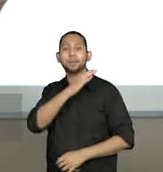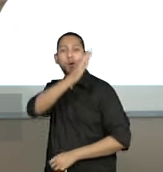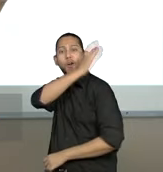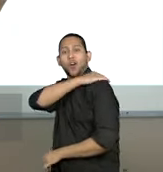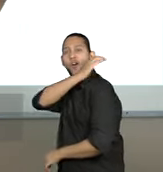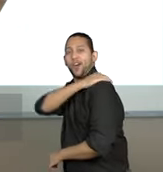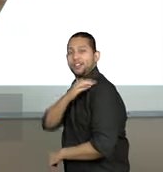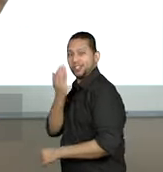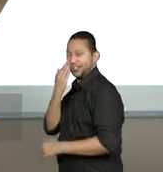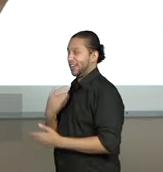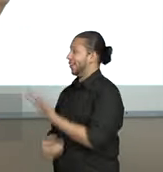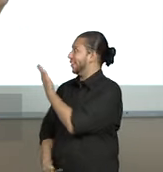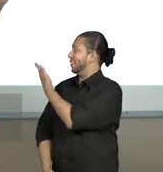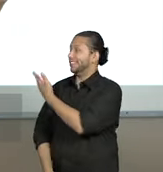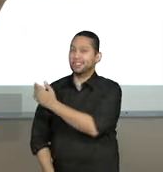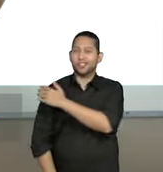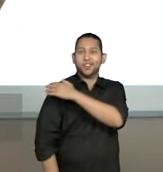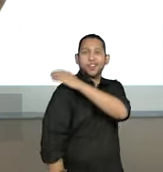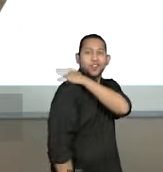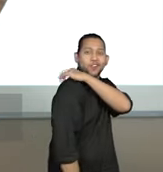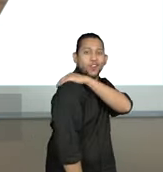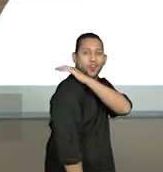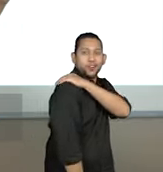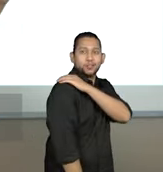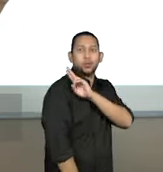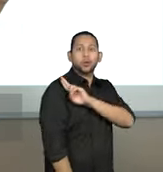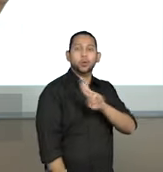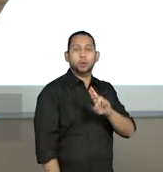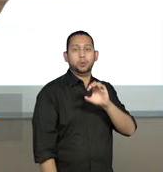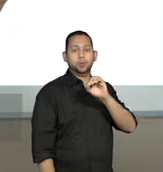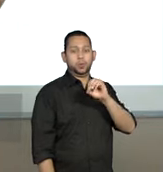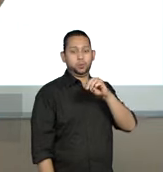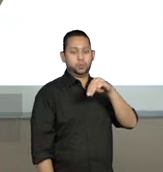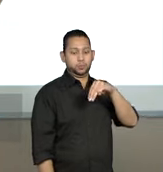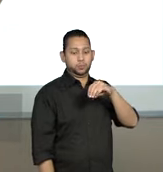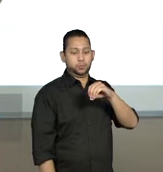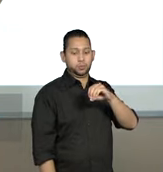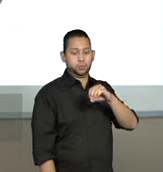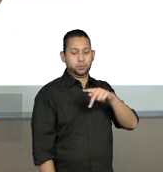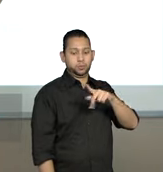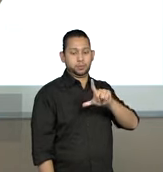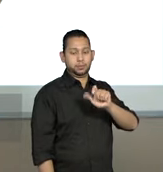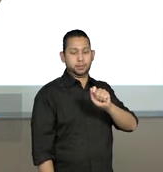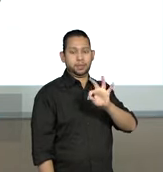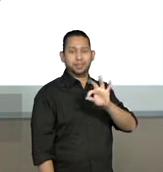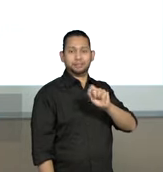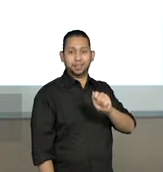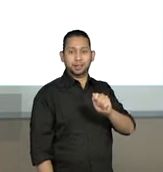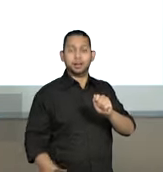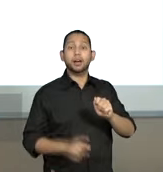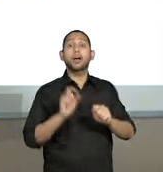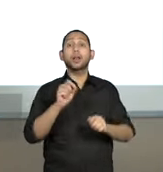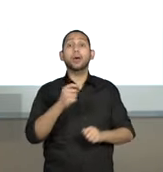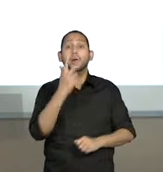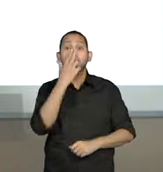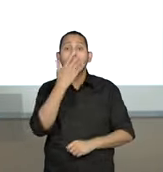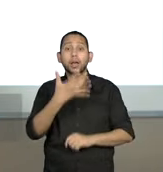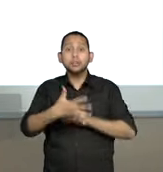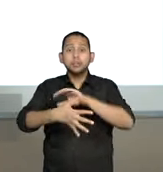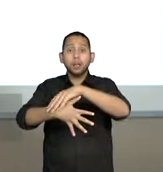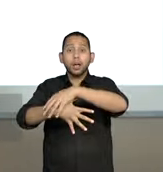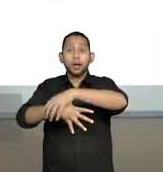Esse ossinho aqui, ó, omoplata, ela é chata, tá? Ela